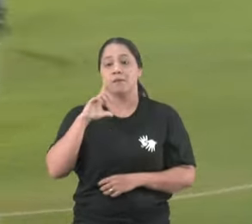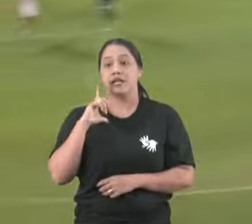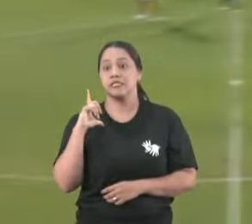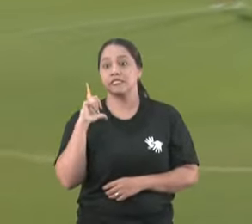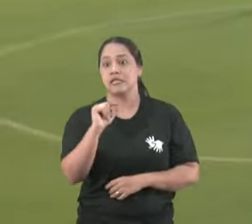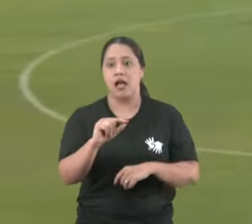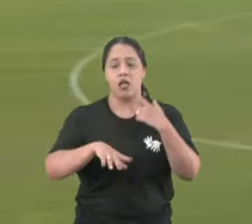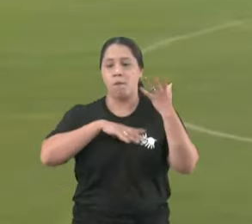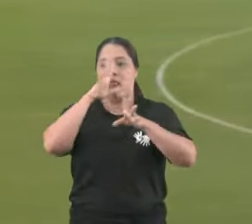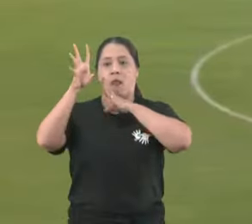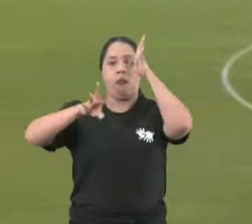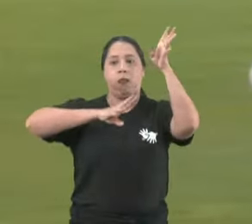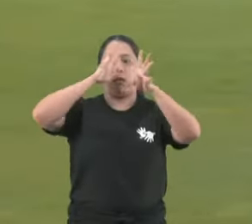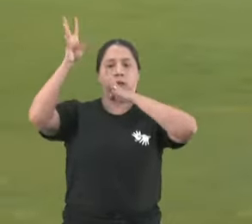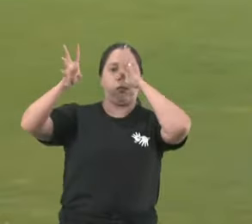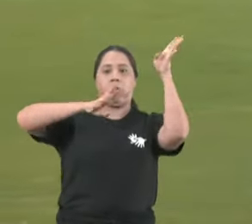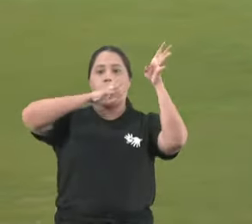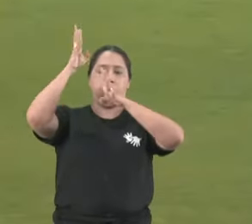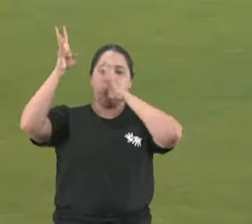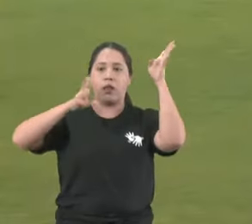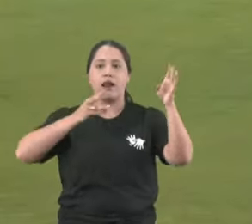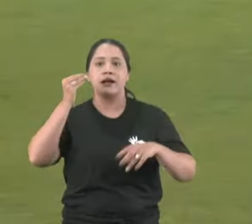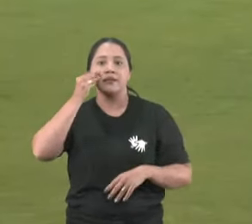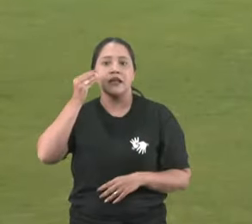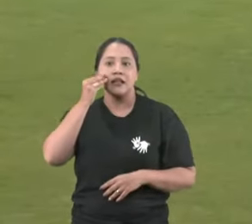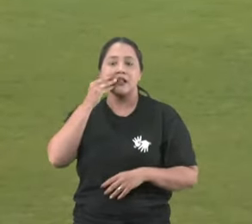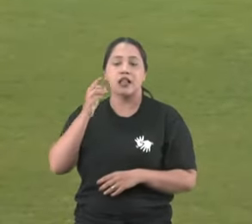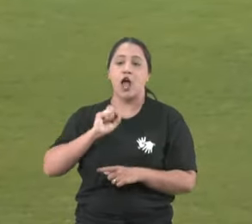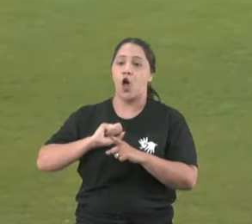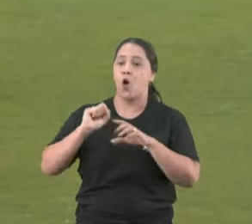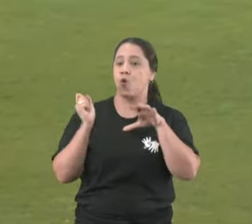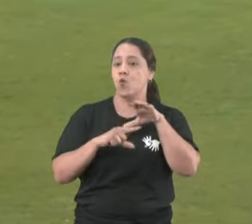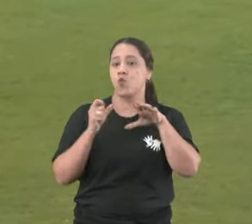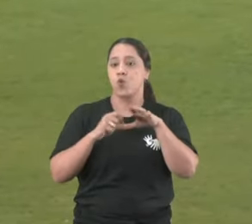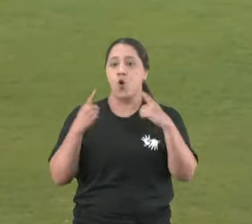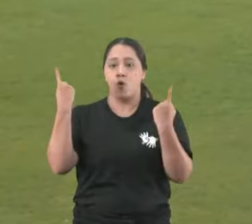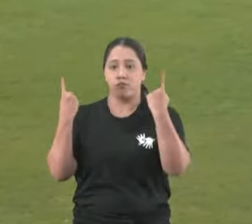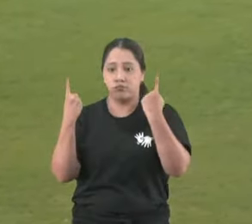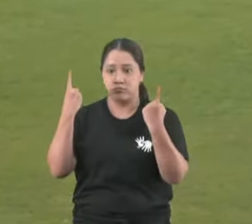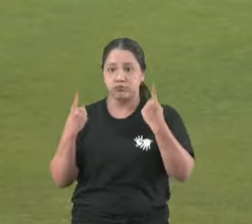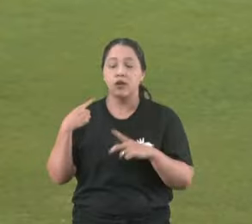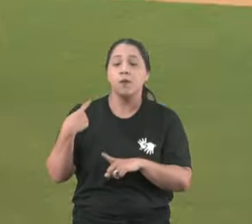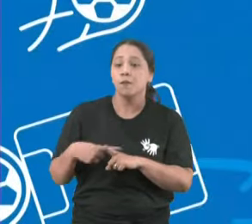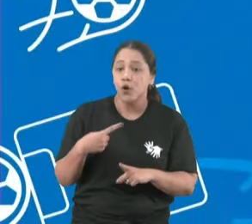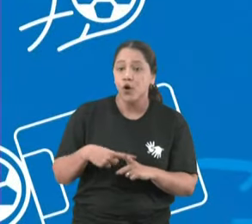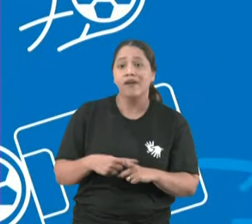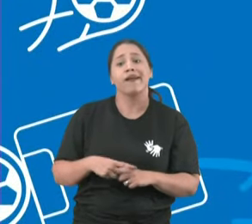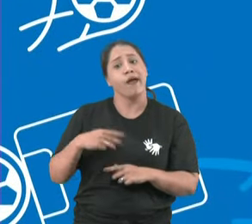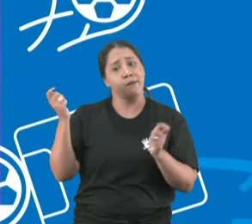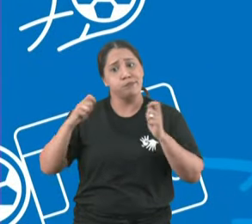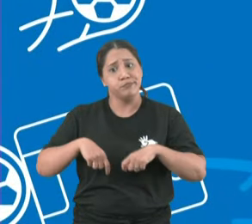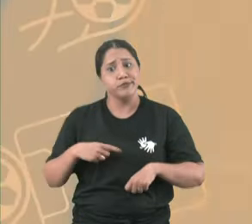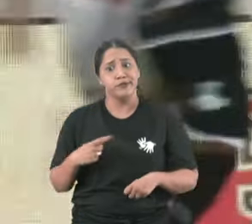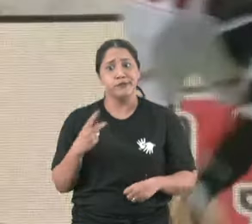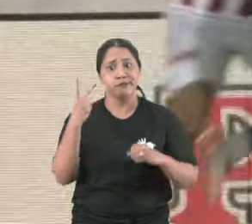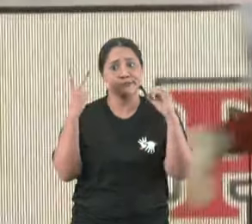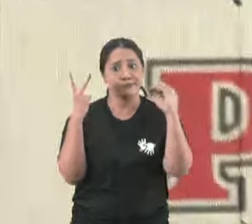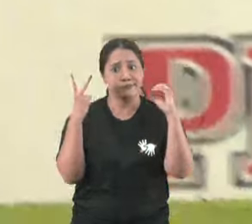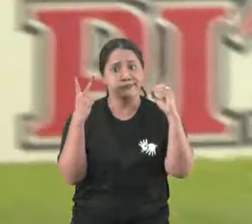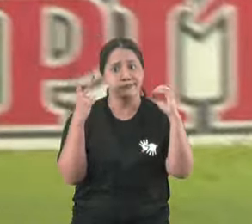todo jeito para tentar o gol de empate, porque corre o risco de tomar um segundo. Então